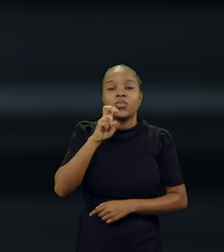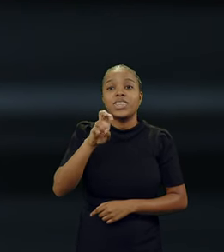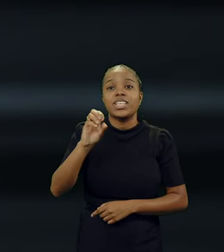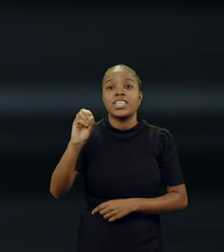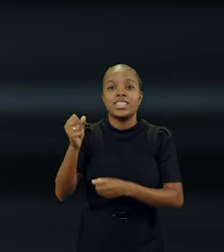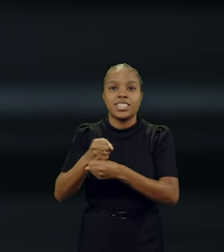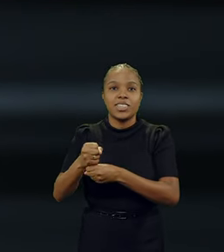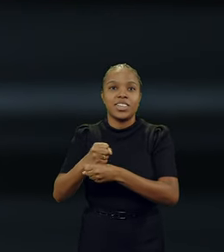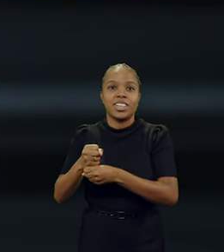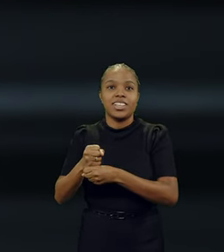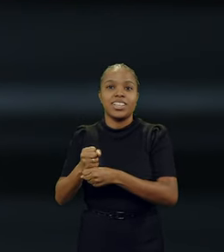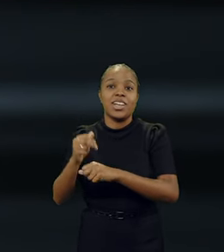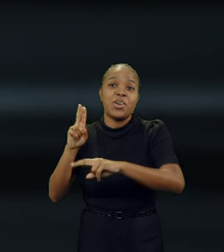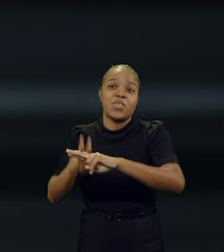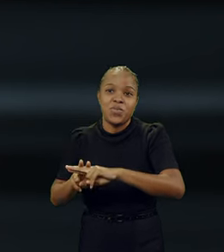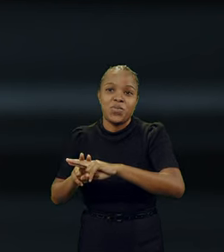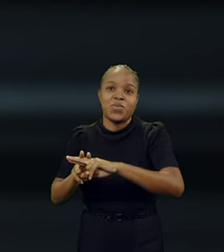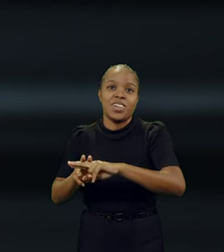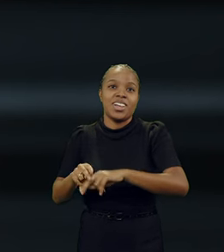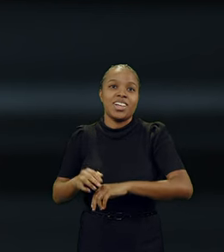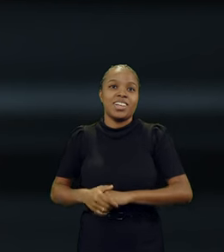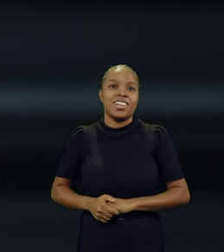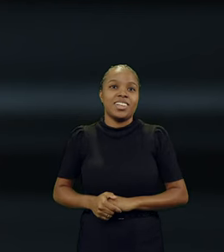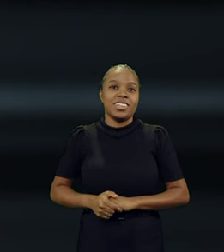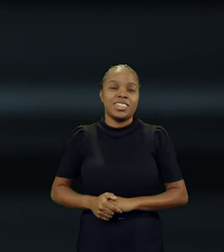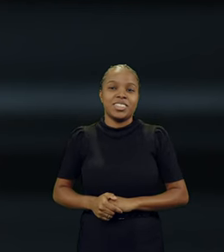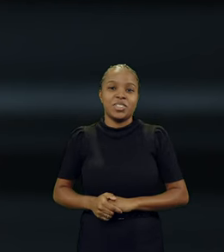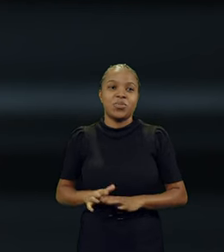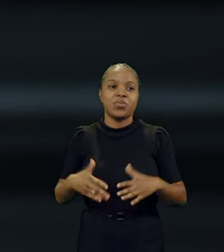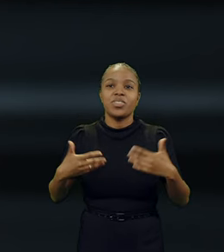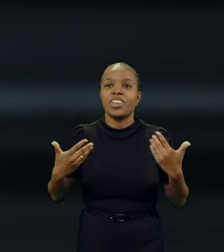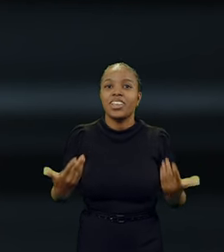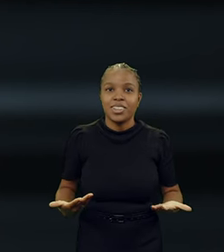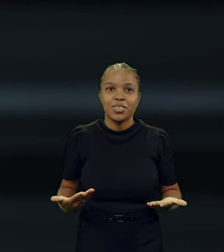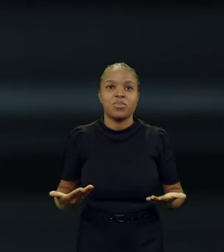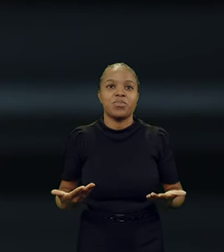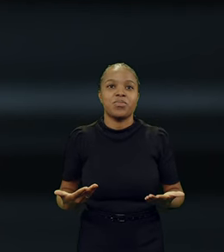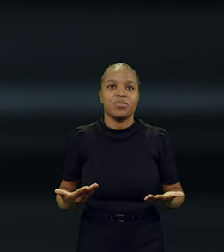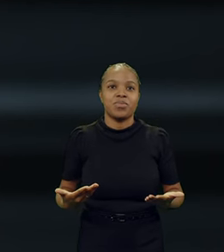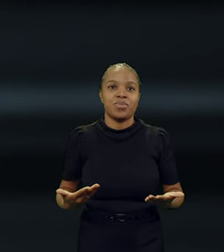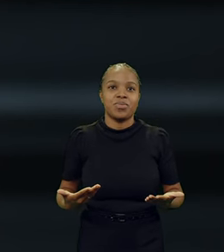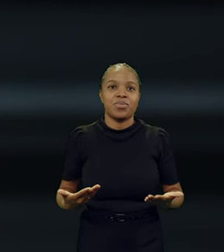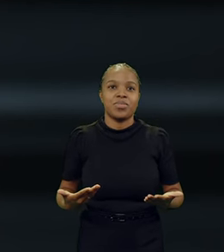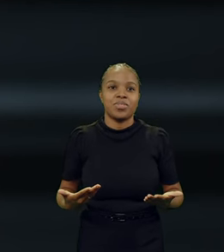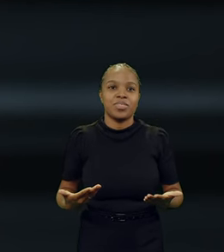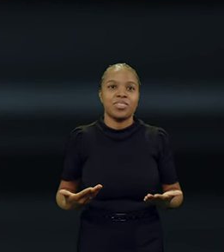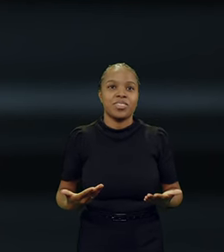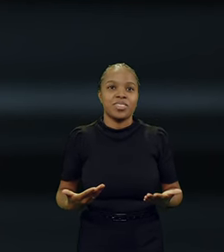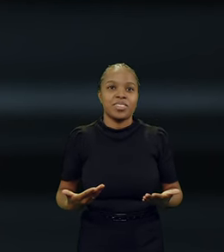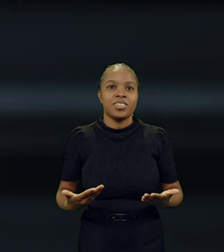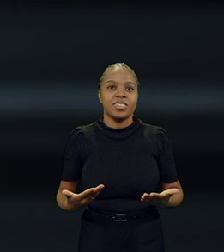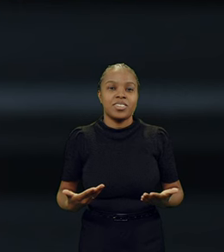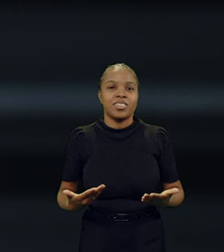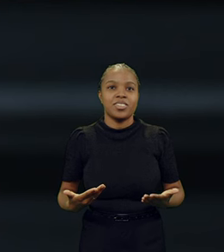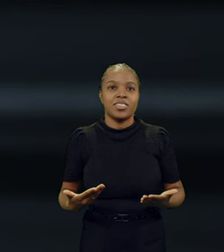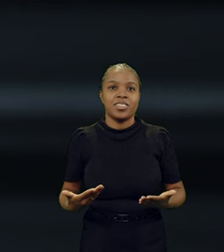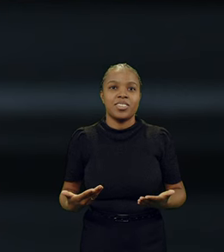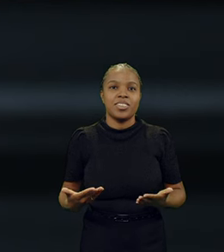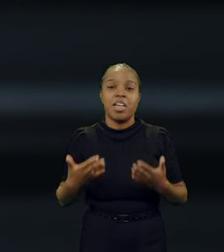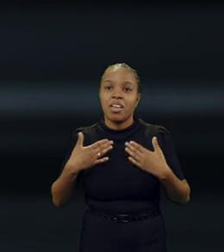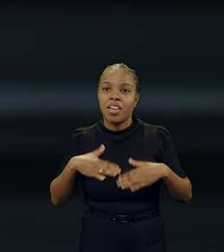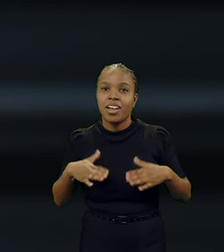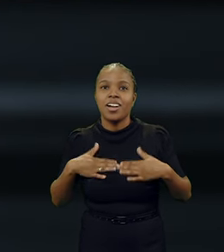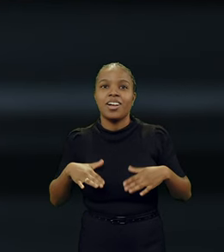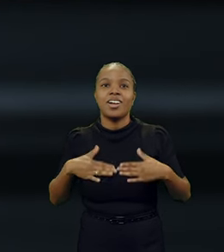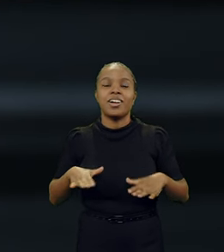está encalhada. Ô minha irmã, vem para o culto do desencalho.